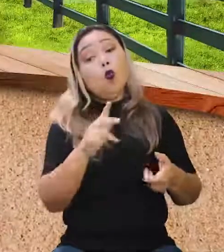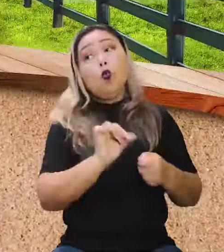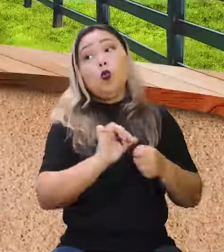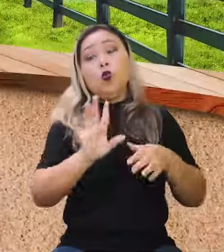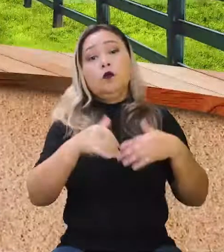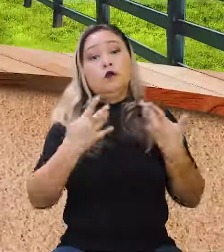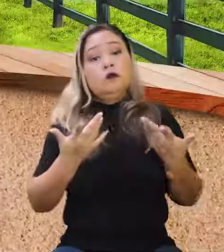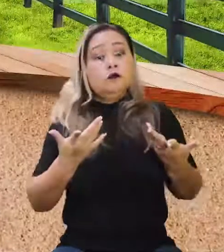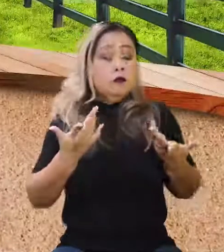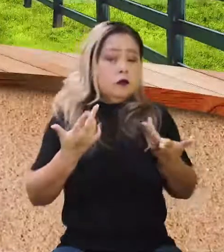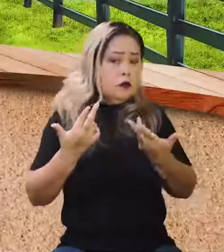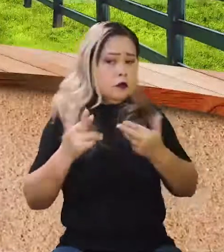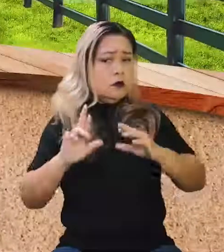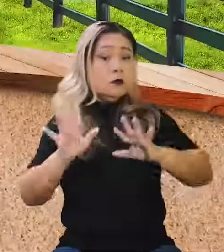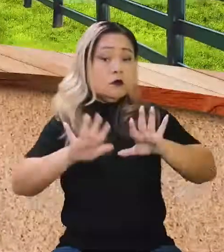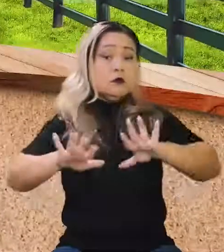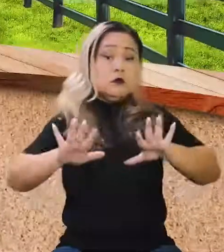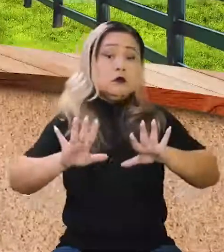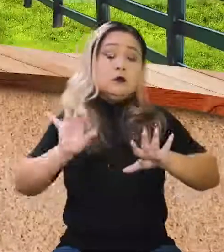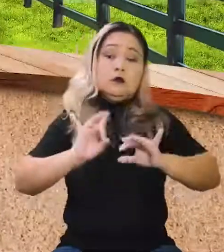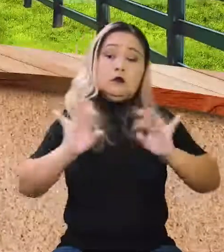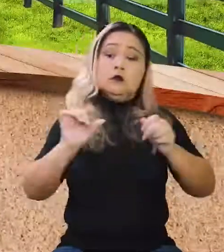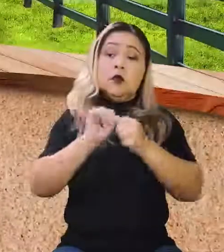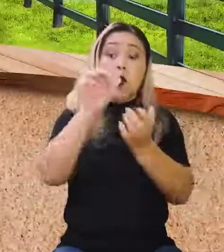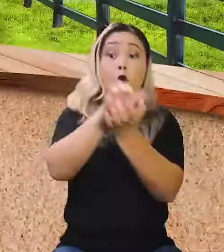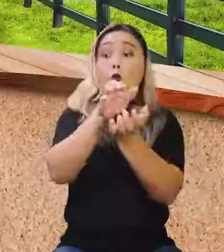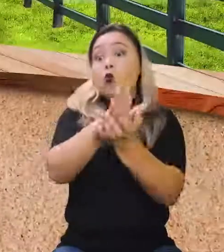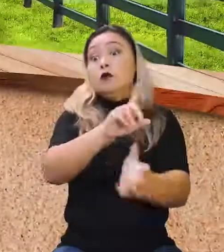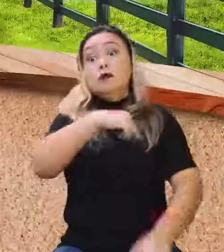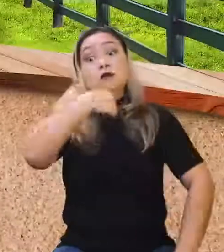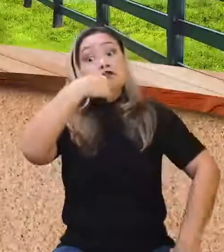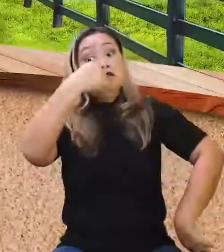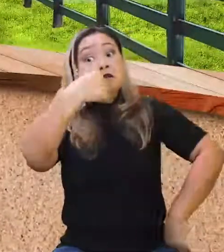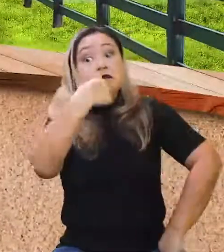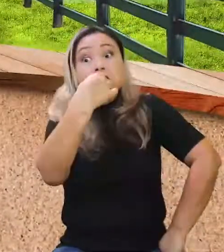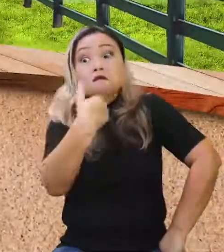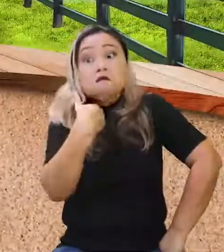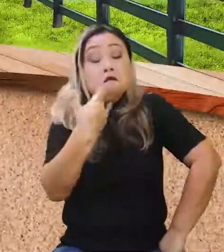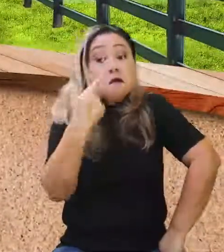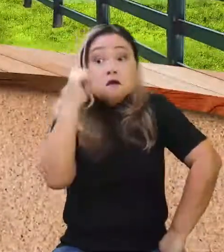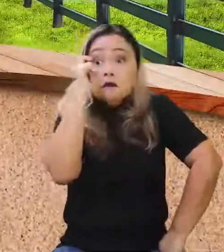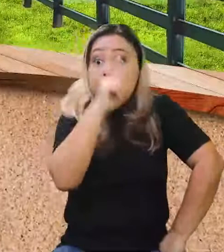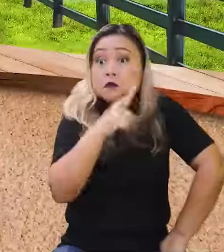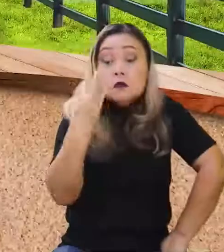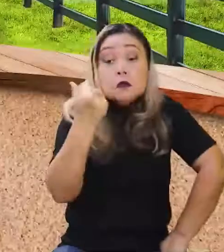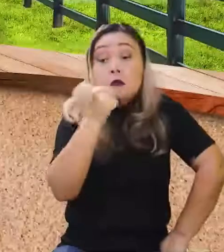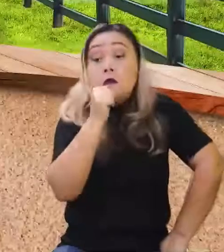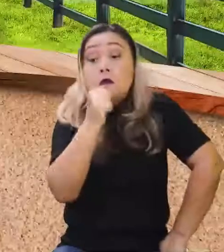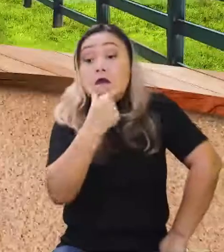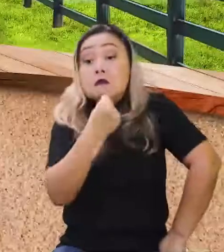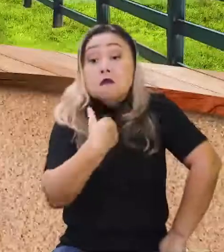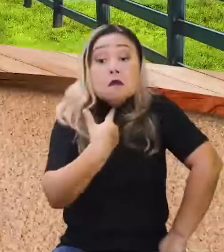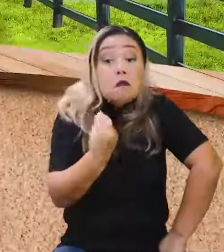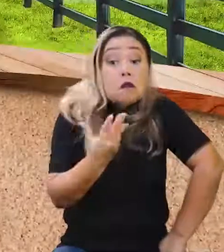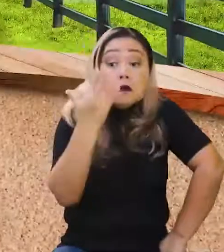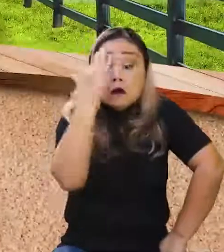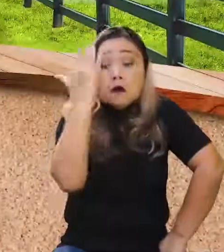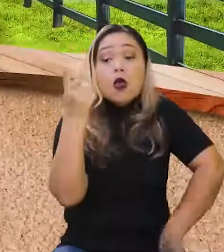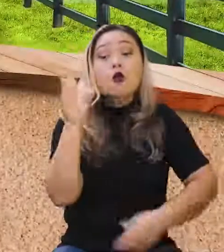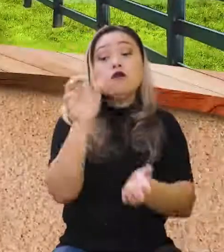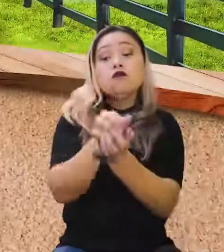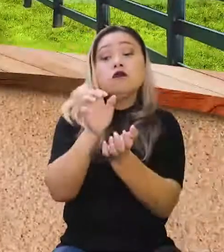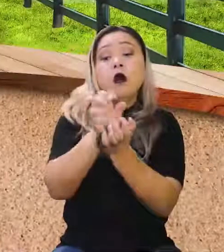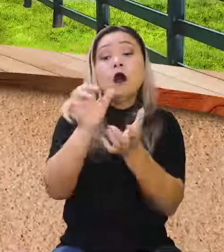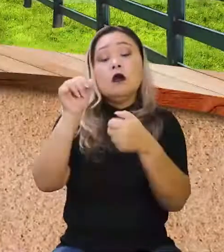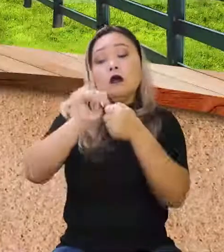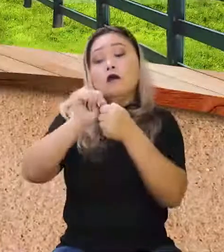tem um certo cuidado. Já no jacaré não tem dimorfismo algum, fica mais difícil, mesmo porque a criação é uma